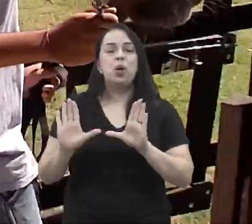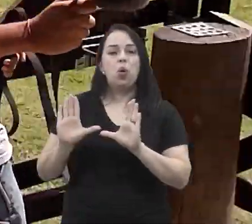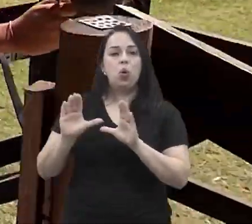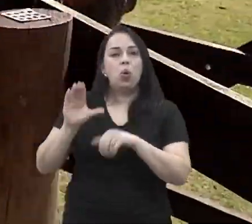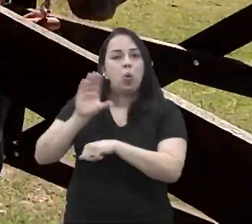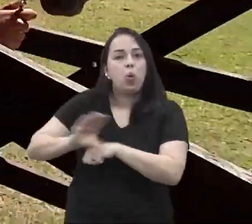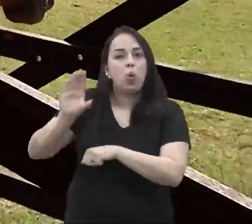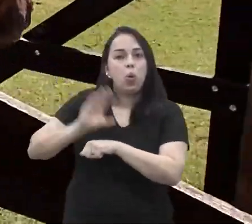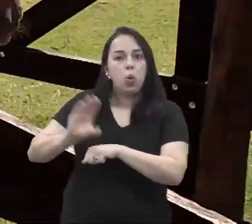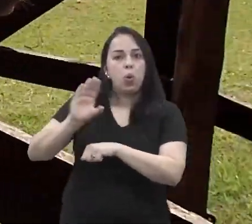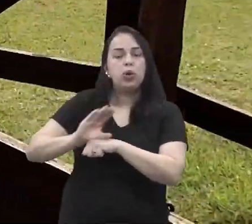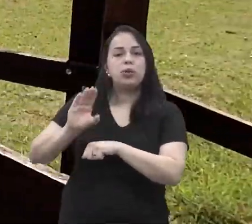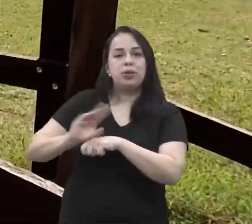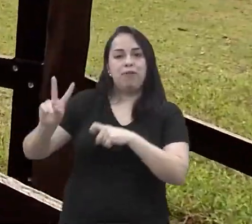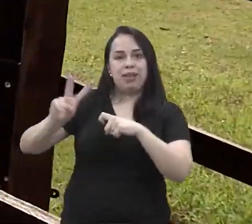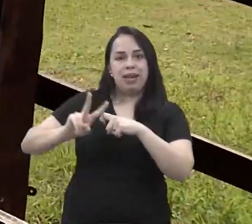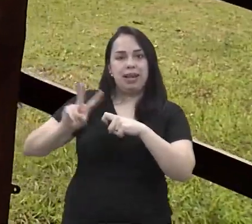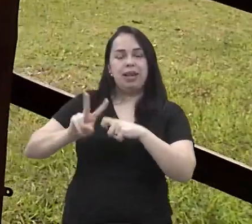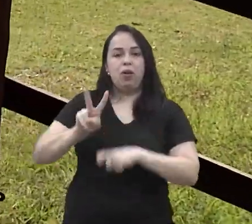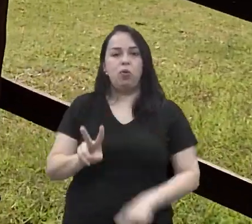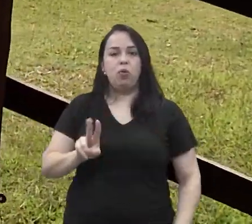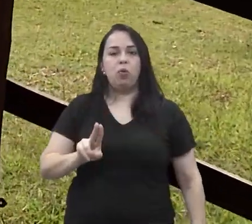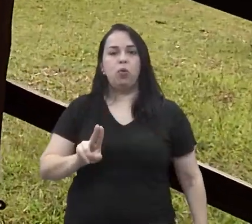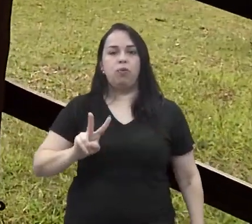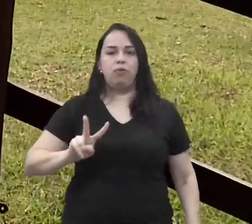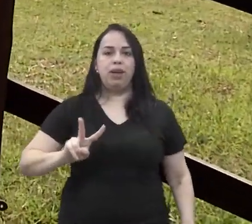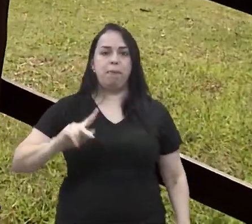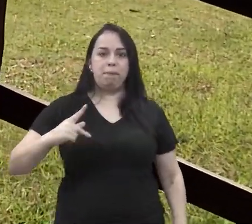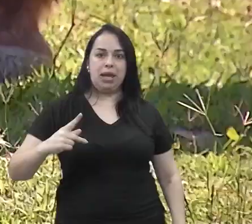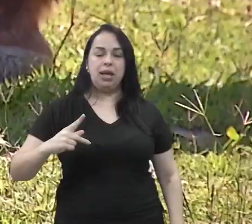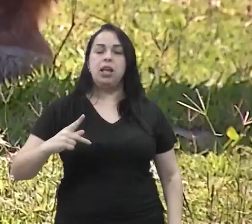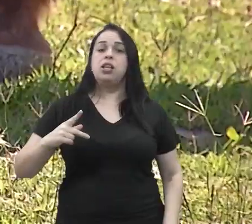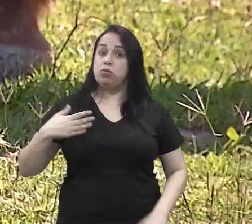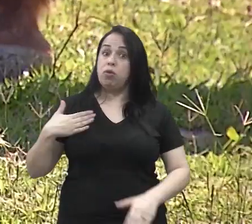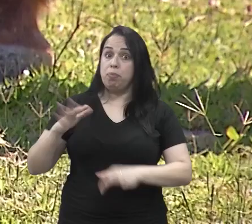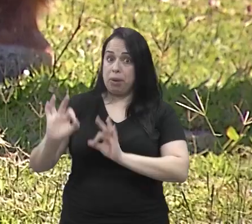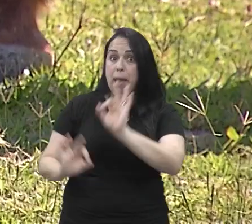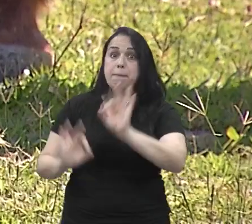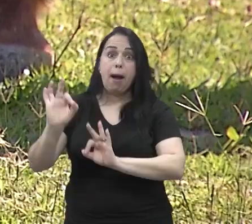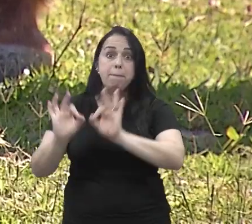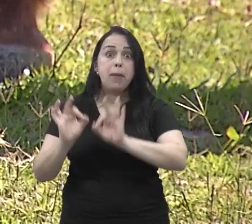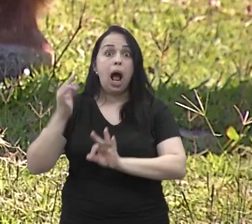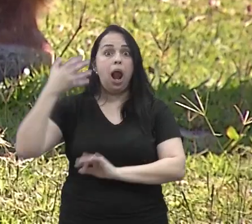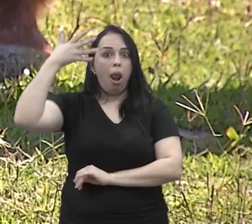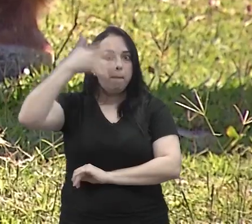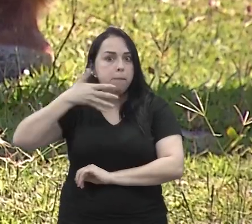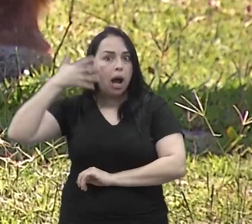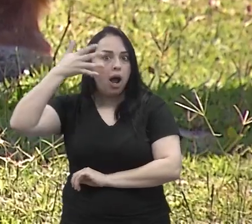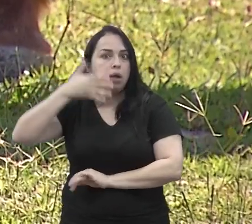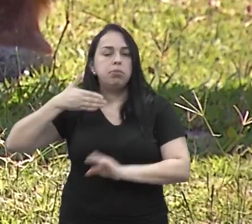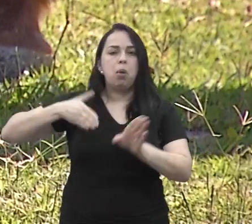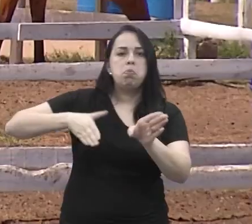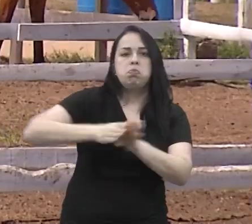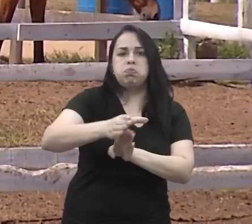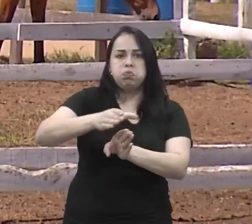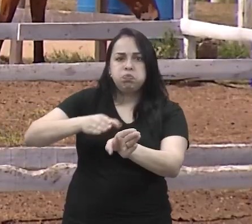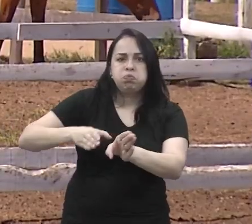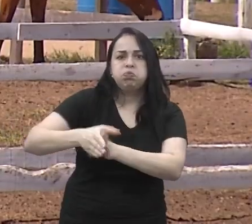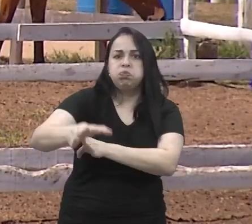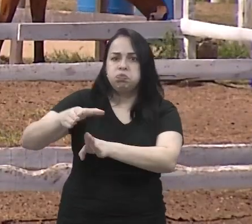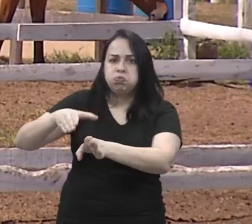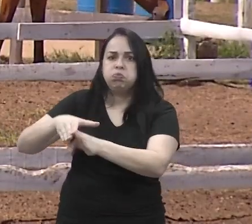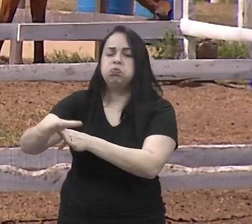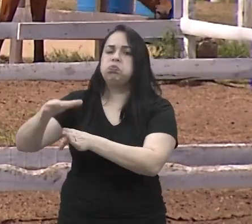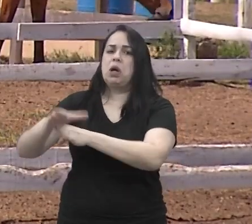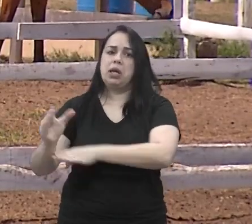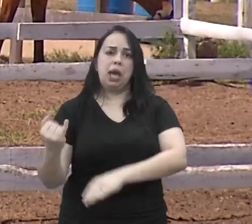É que estudantes e professores do curso de Medicina Veterinária da Univap vão realizar palestras para conscientizar e informar